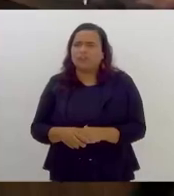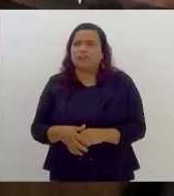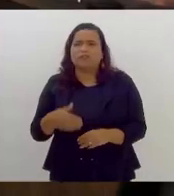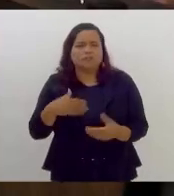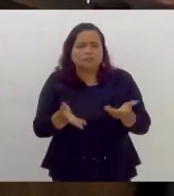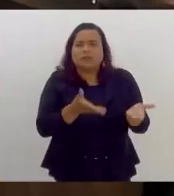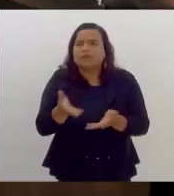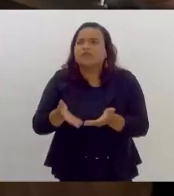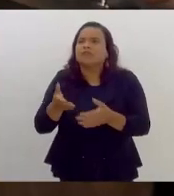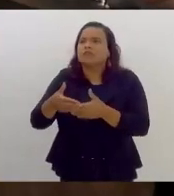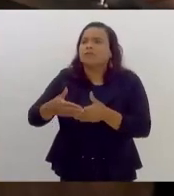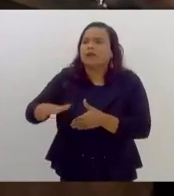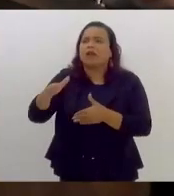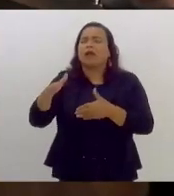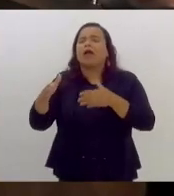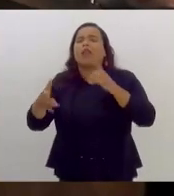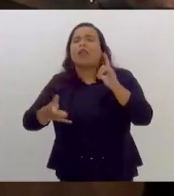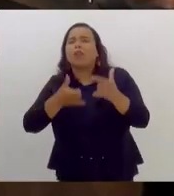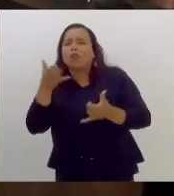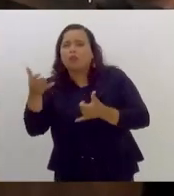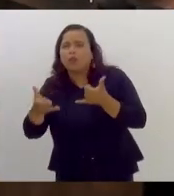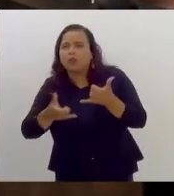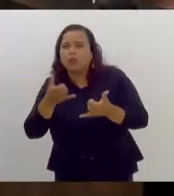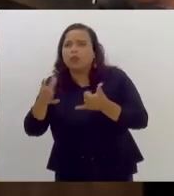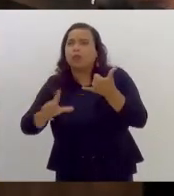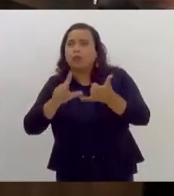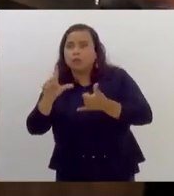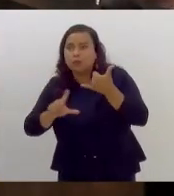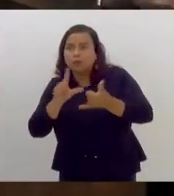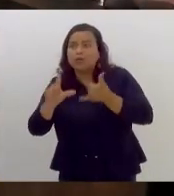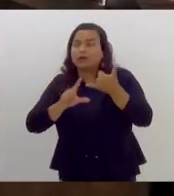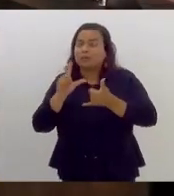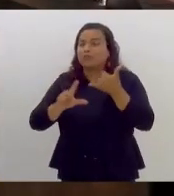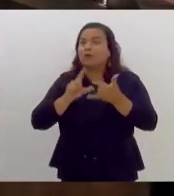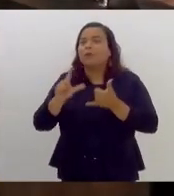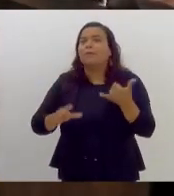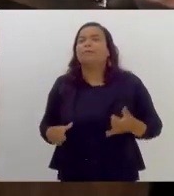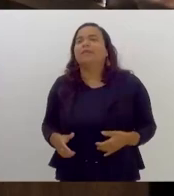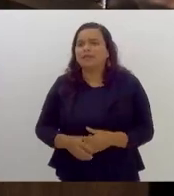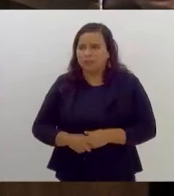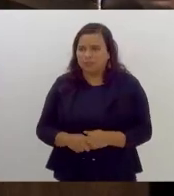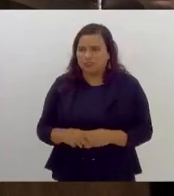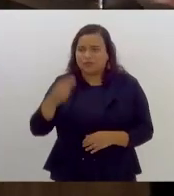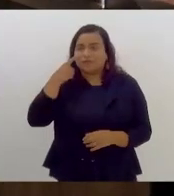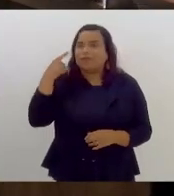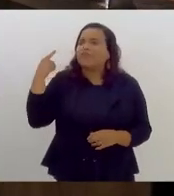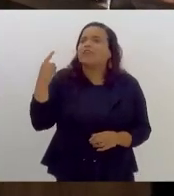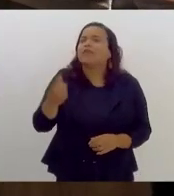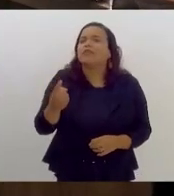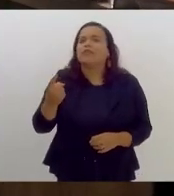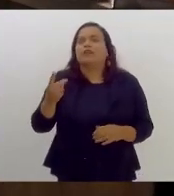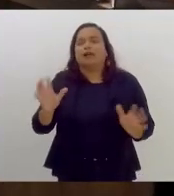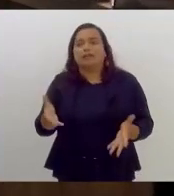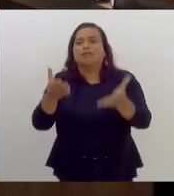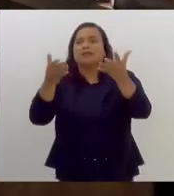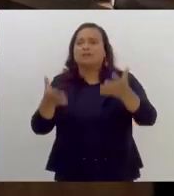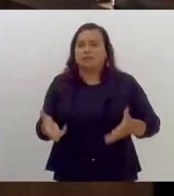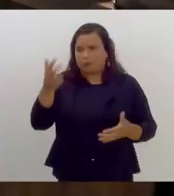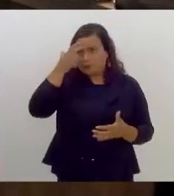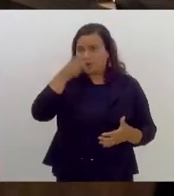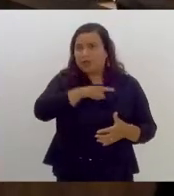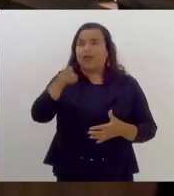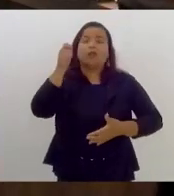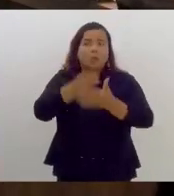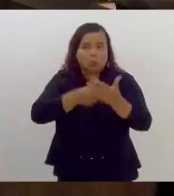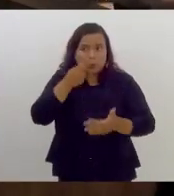partir do lúdico, a partir da criatividade. Então, quero parabenizar aos animadores culturais, aqueles que estão lutando